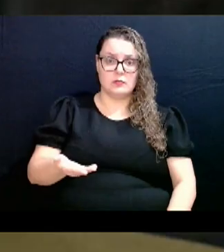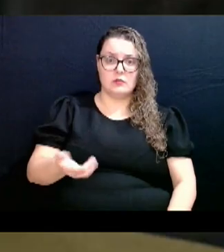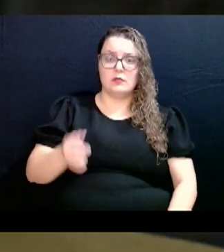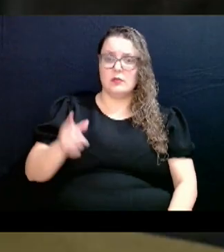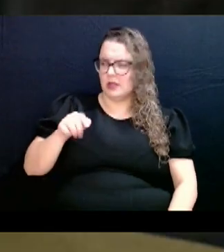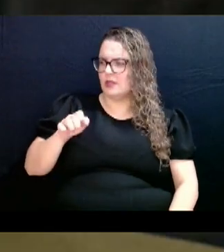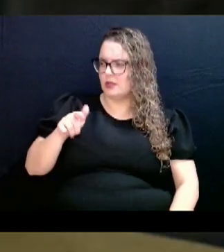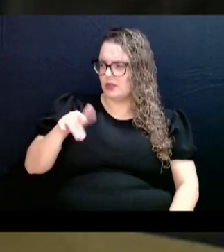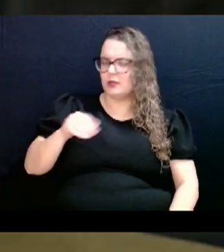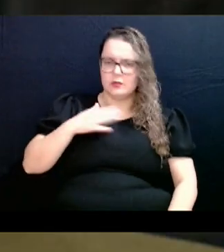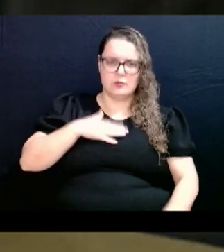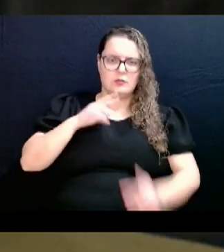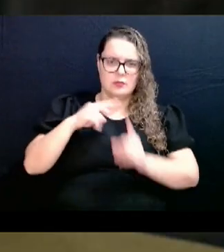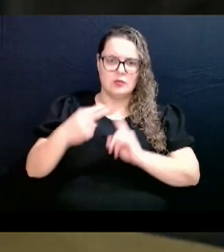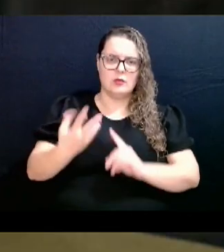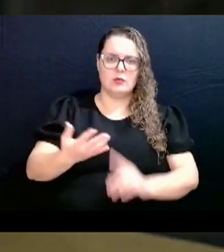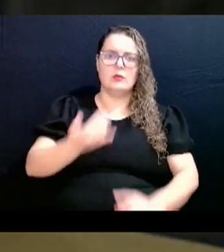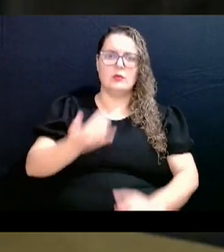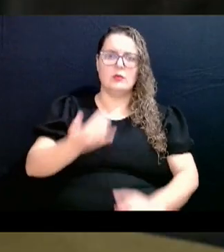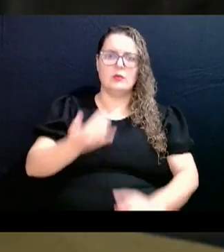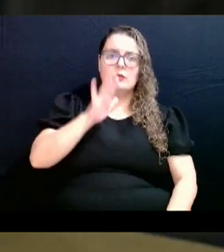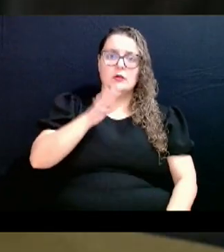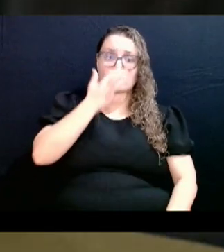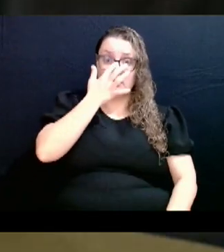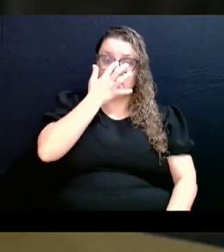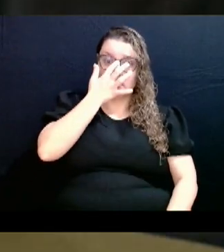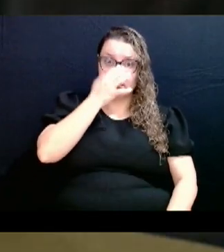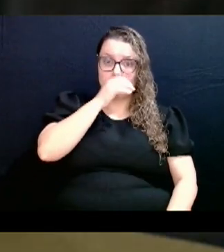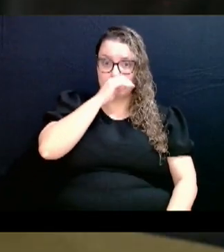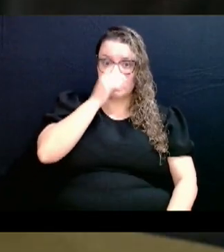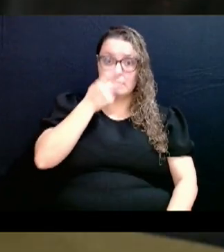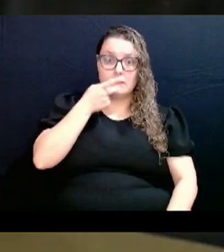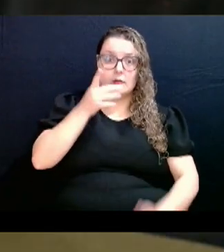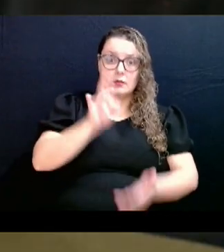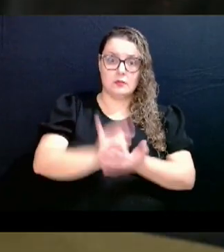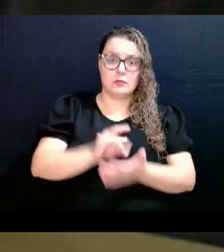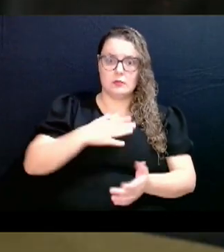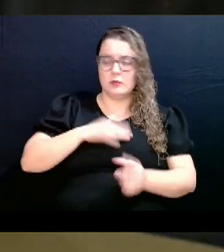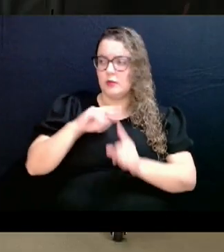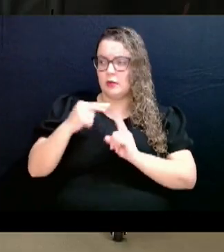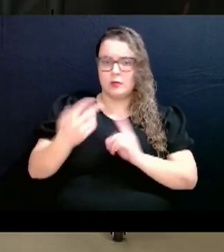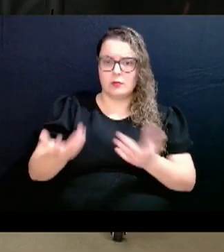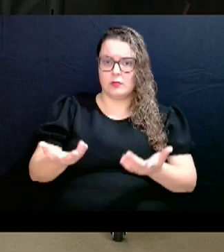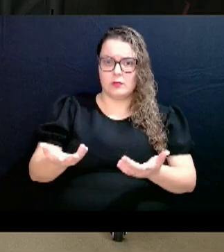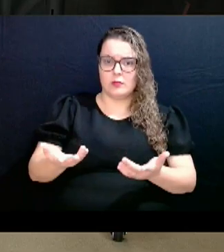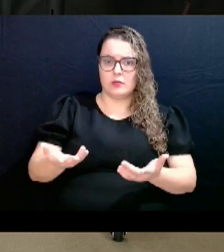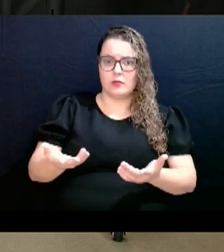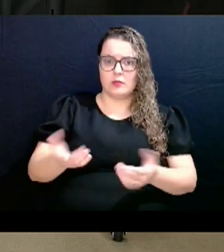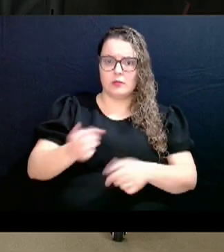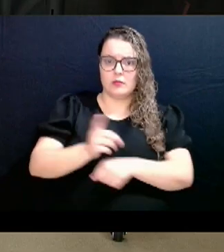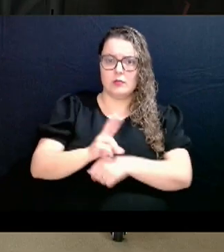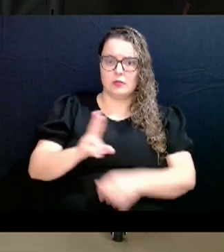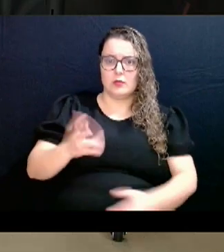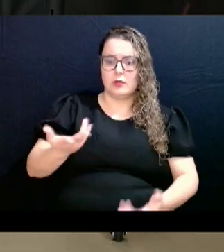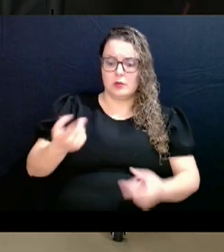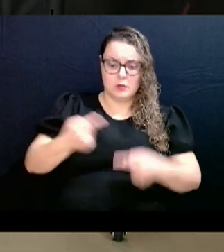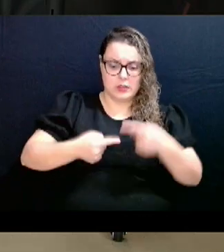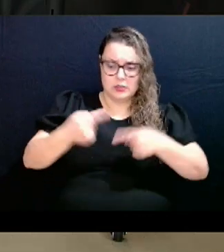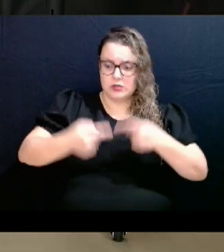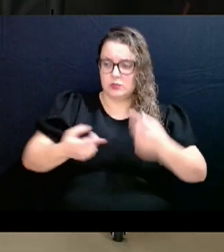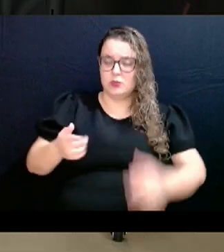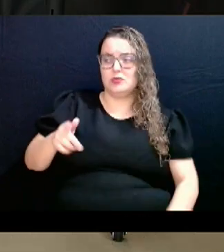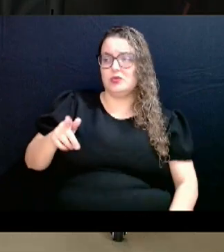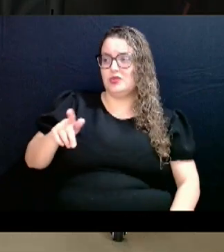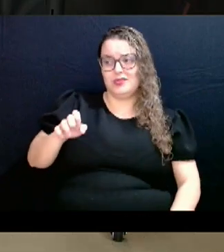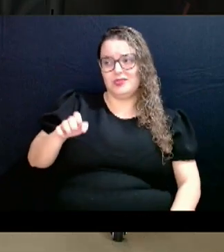vista é isso. Me desculpa, eu estou sendo bem sincera, mas do meu ponto de vista é isso, doutora. As pessoas precisam entender